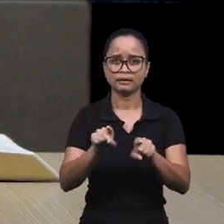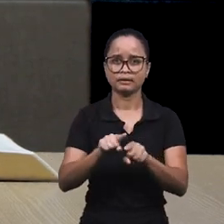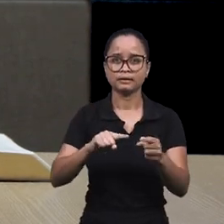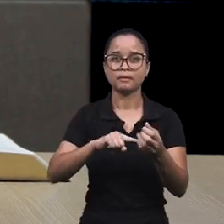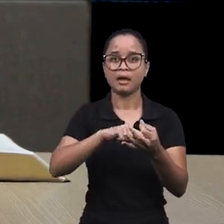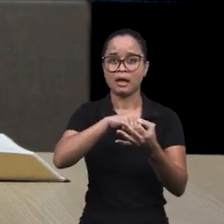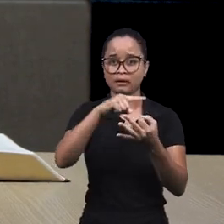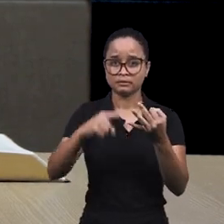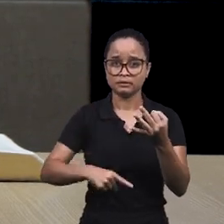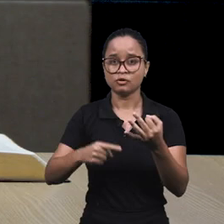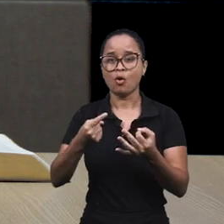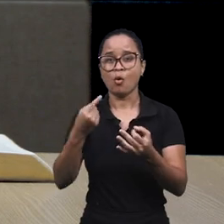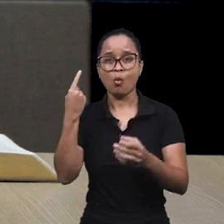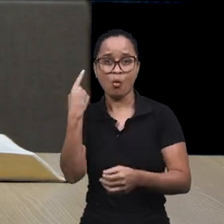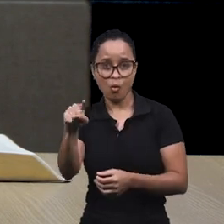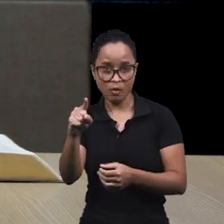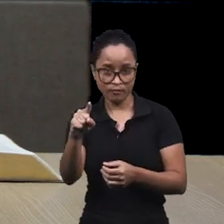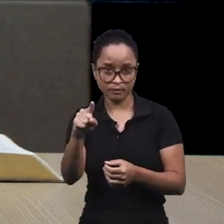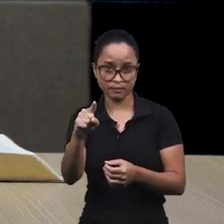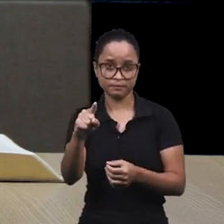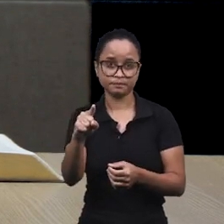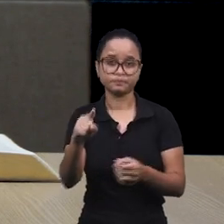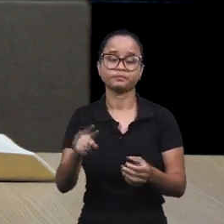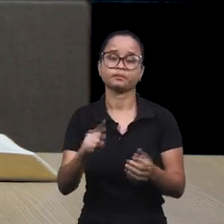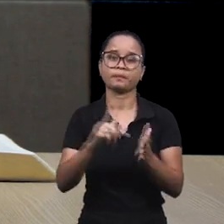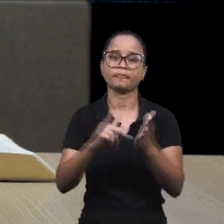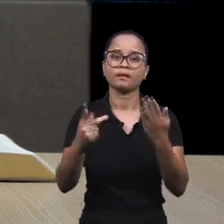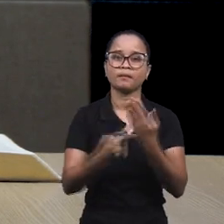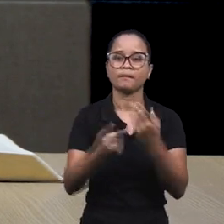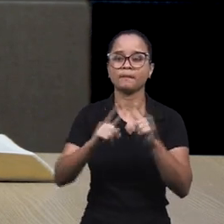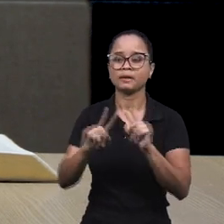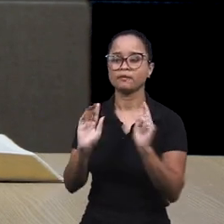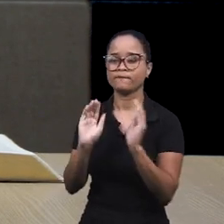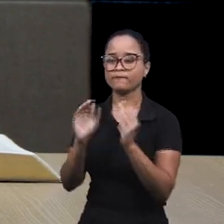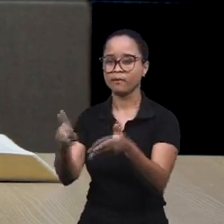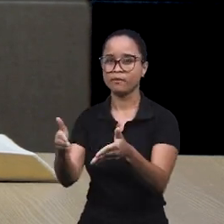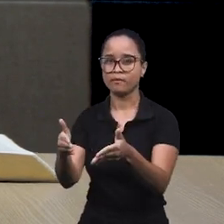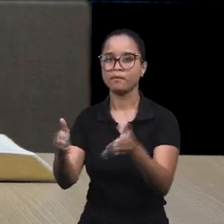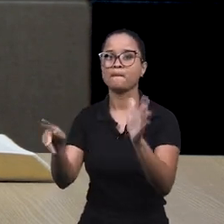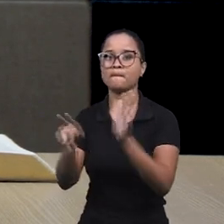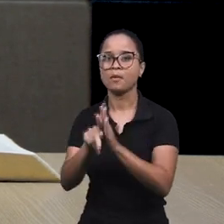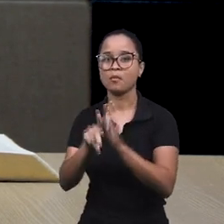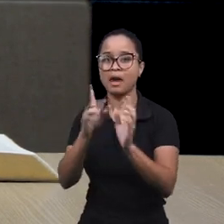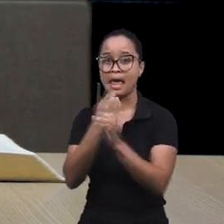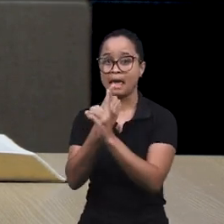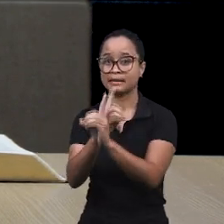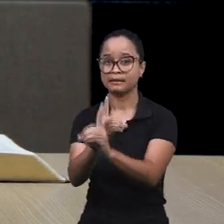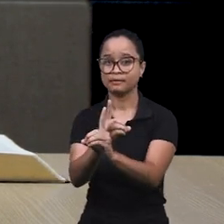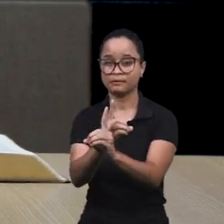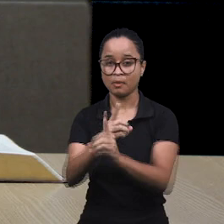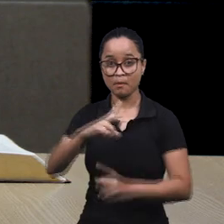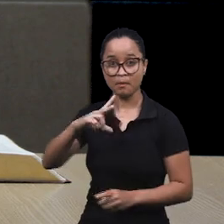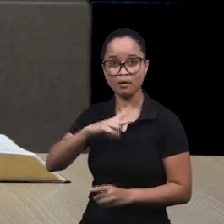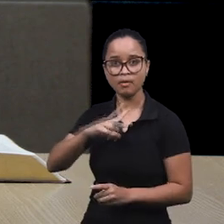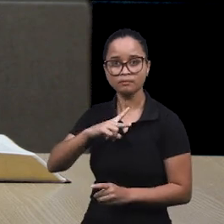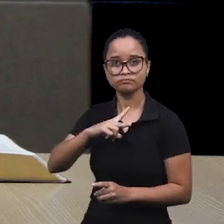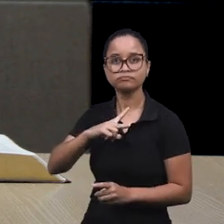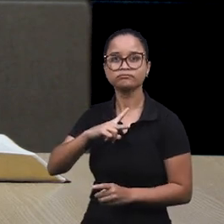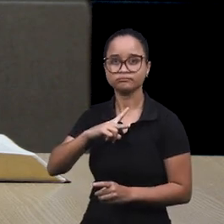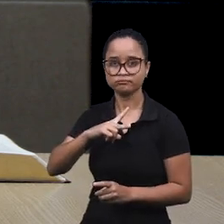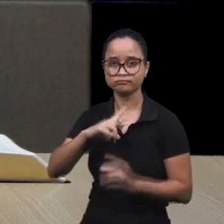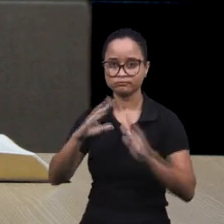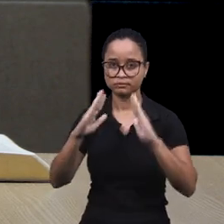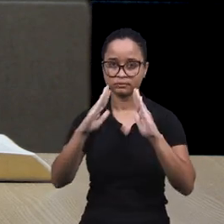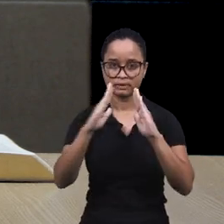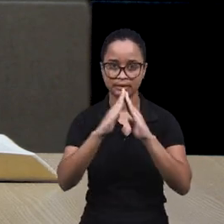últimas parábolas, isso o Senhor Jesus fez exclusivamente para os seus discípulos, em particular